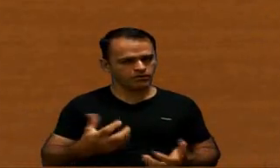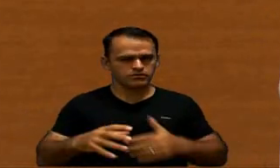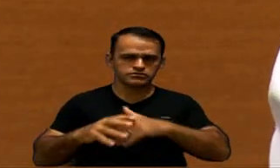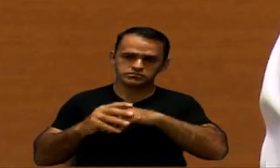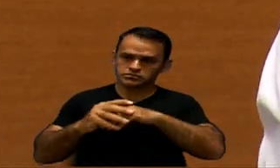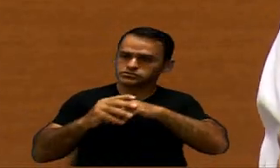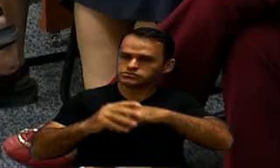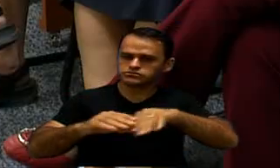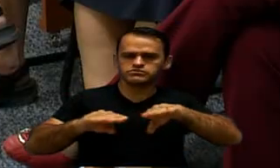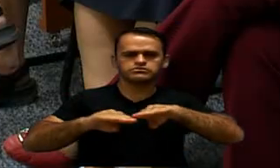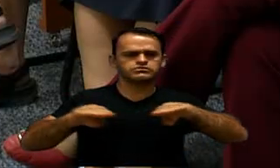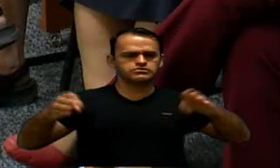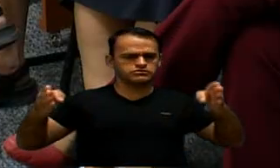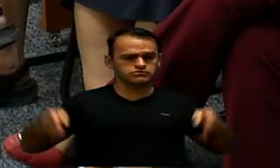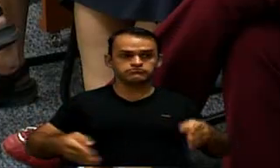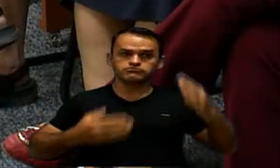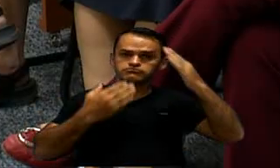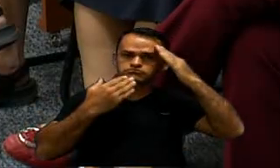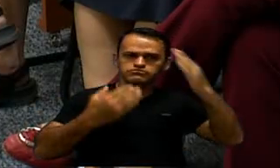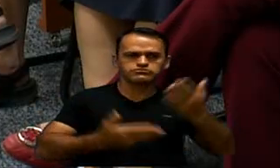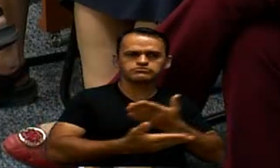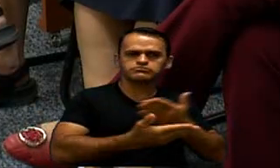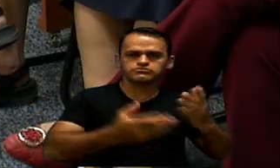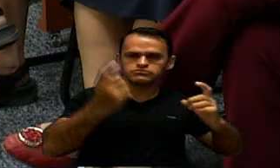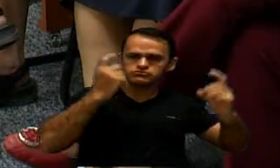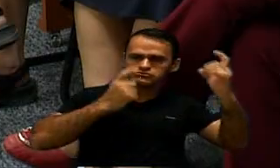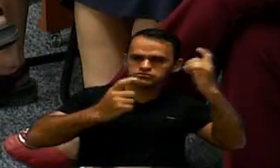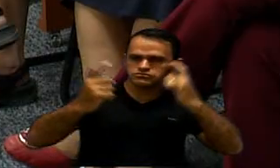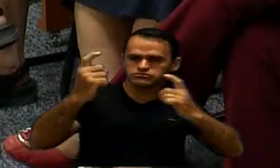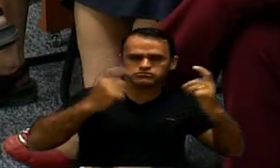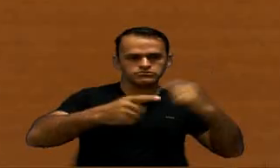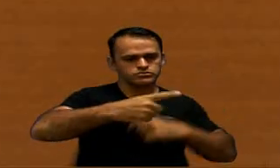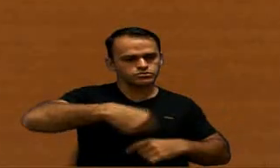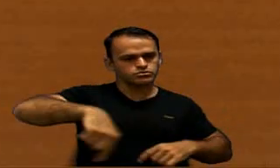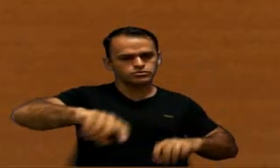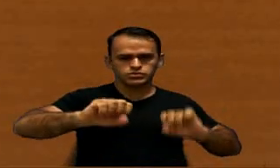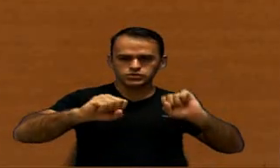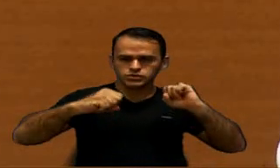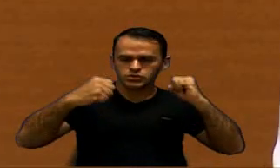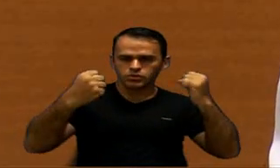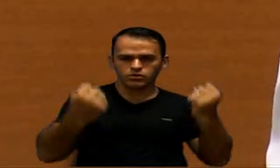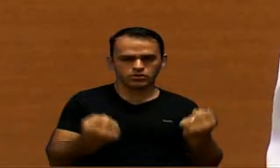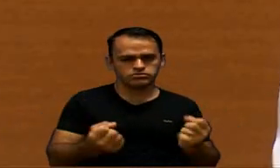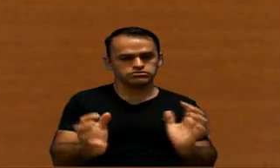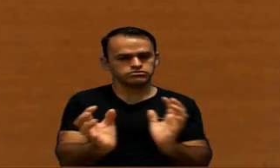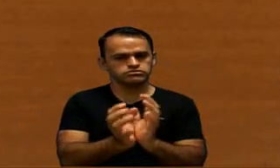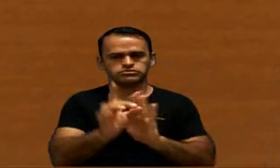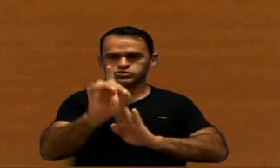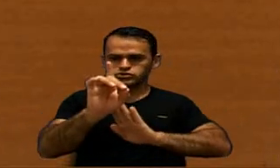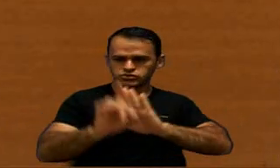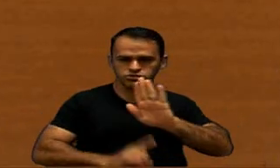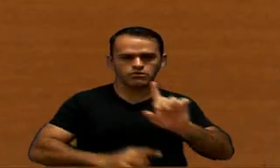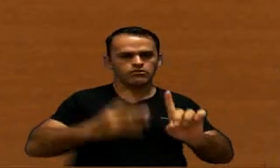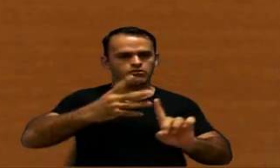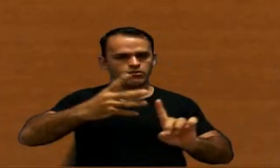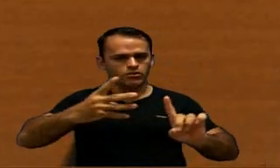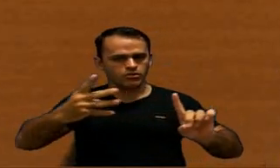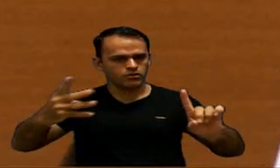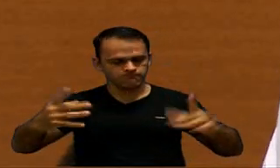agradeço essa preocupação, e a luta é nossa. E o Conselho Municipal de Direitos LGBTs está à disposição.